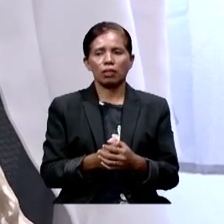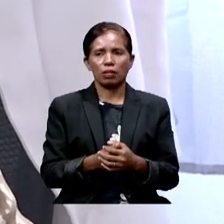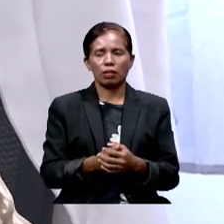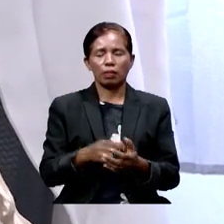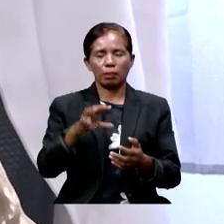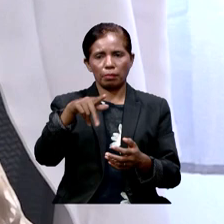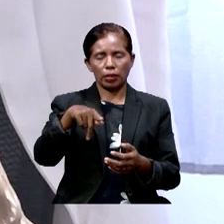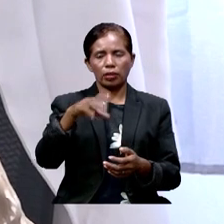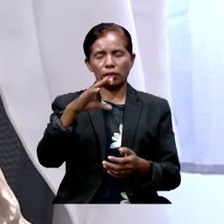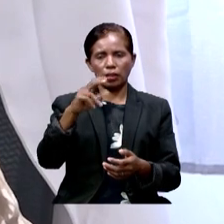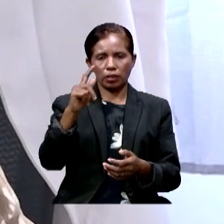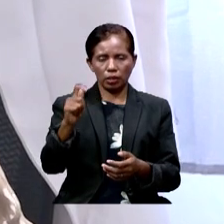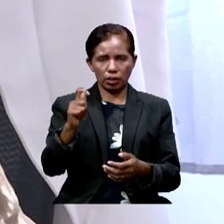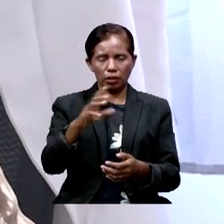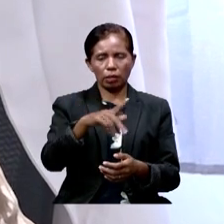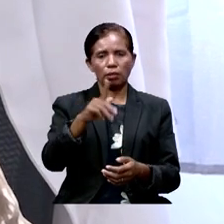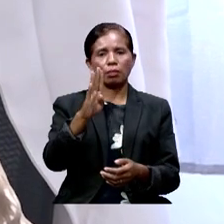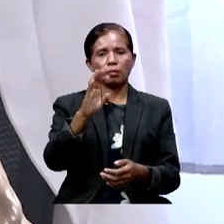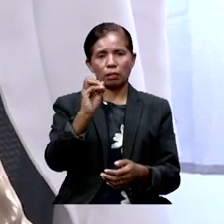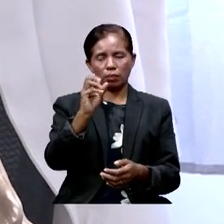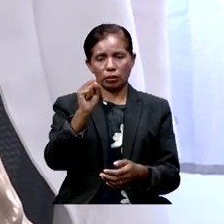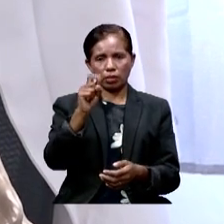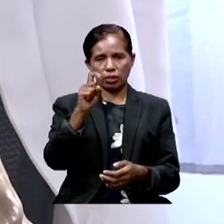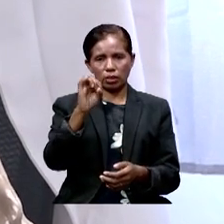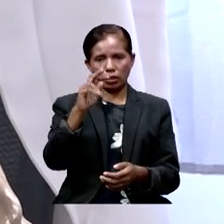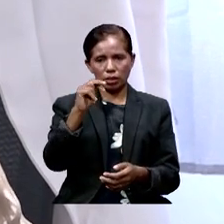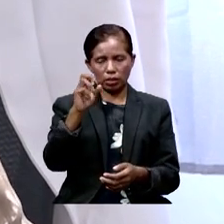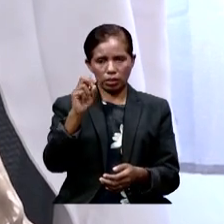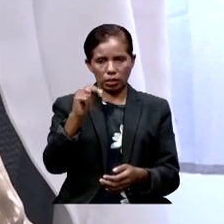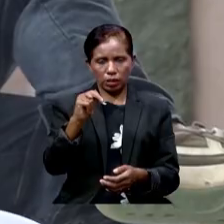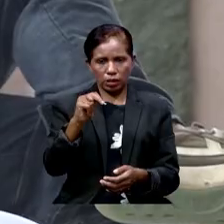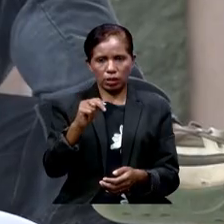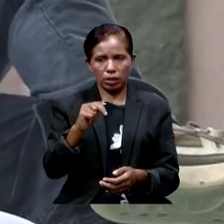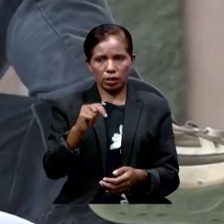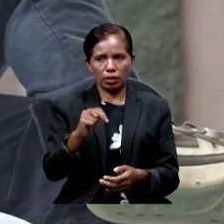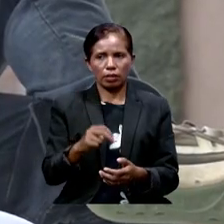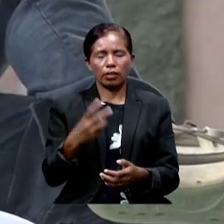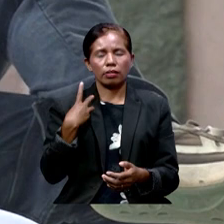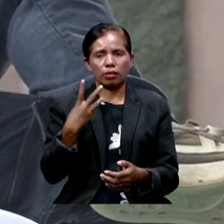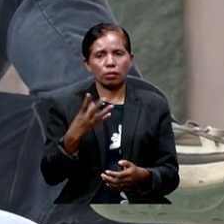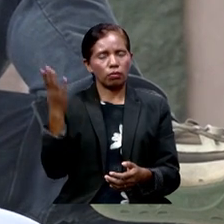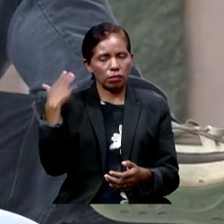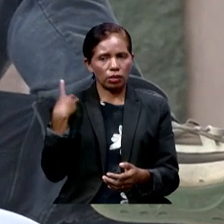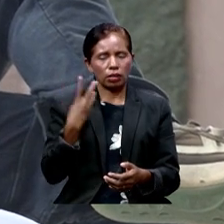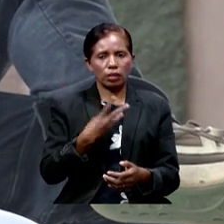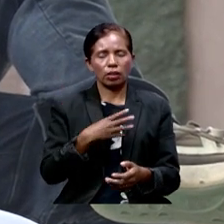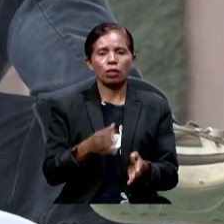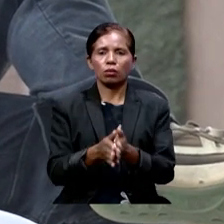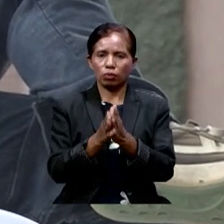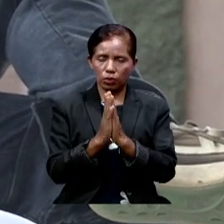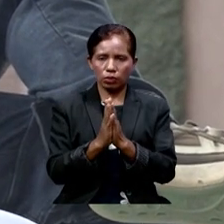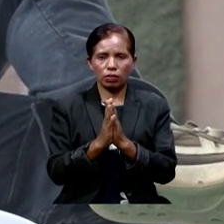paracetamol, bromixin, ne ba durante ne ta halu pedido no